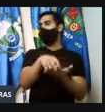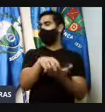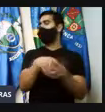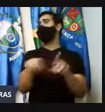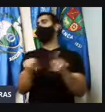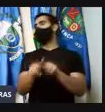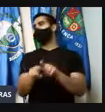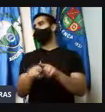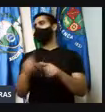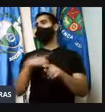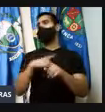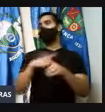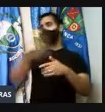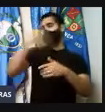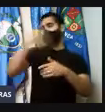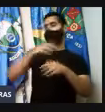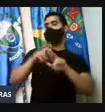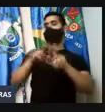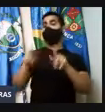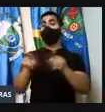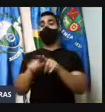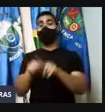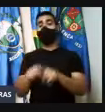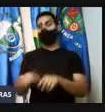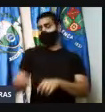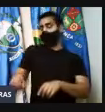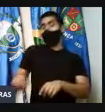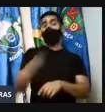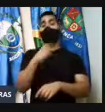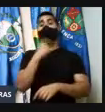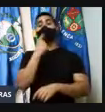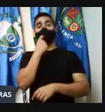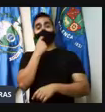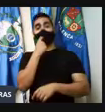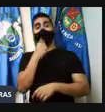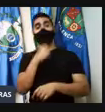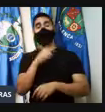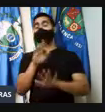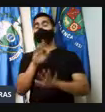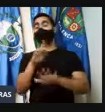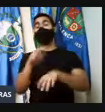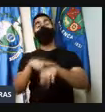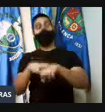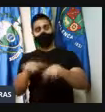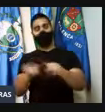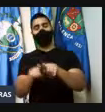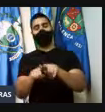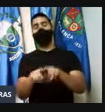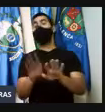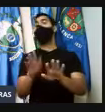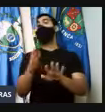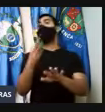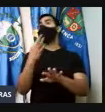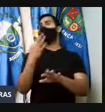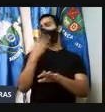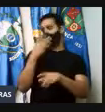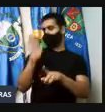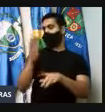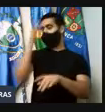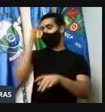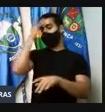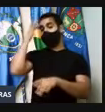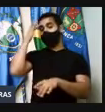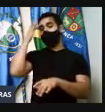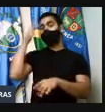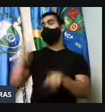com diferenciação. Assim como o caso da bengala verde, que também foi criada aqui nessa casa pela vereadora Fabiane, reconhecendo, né,